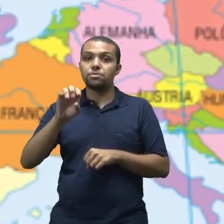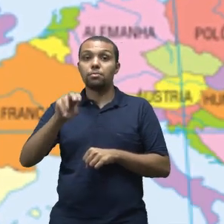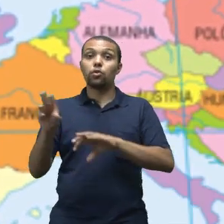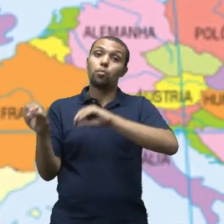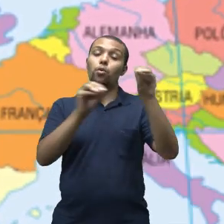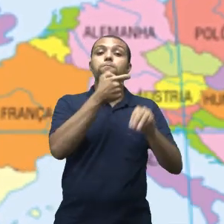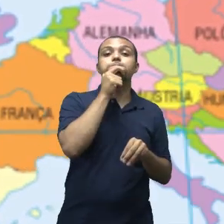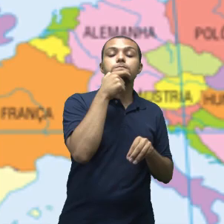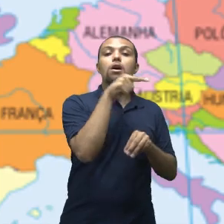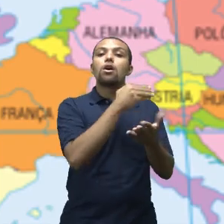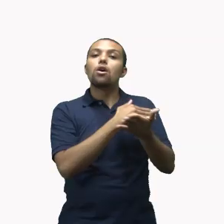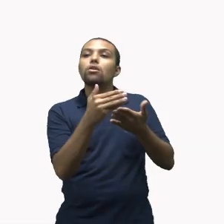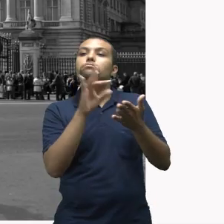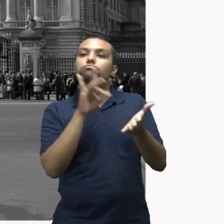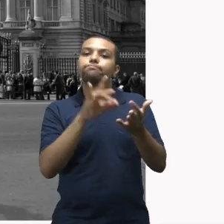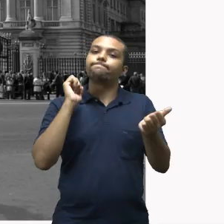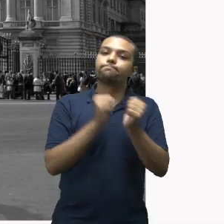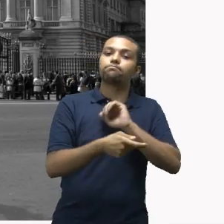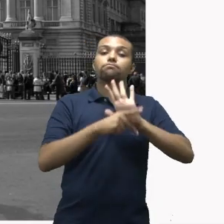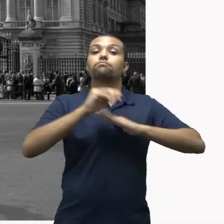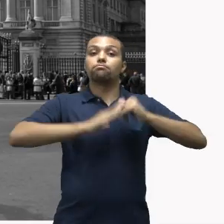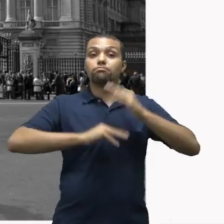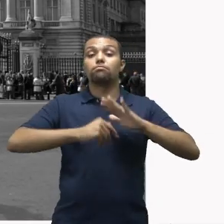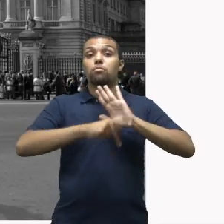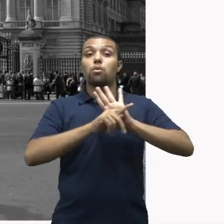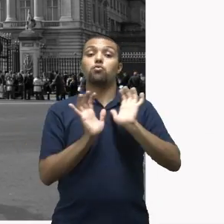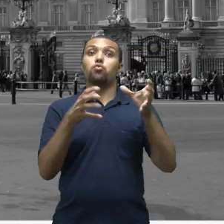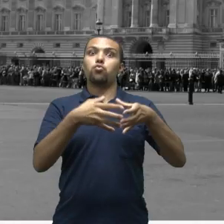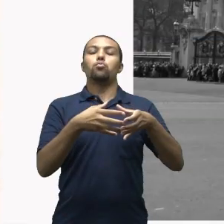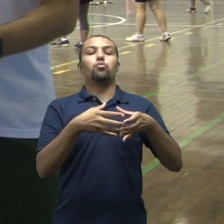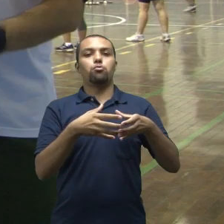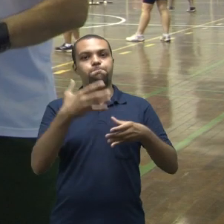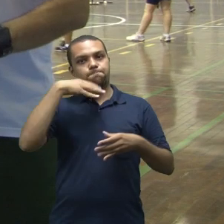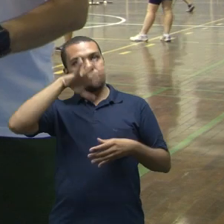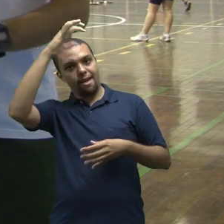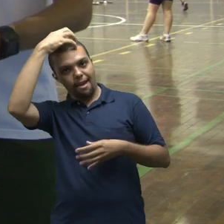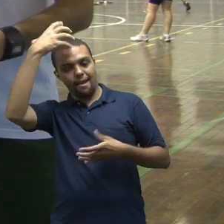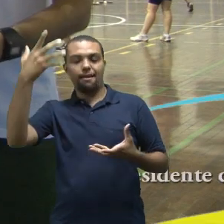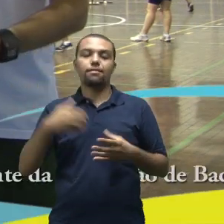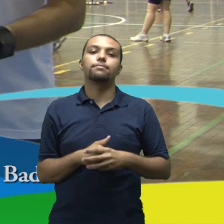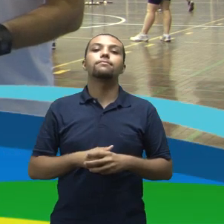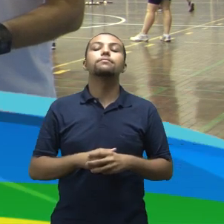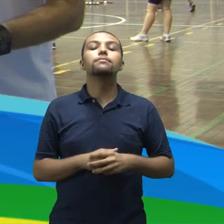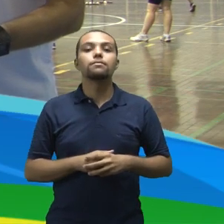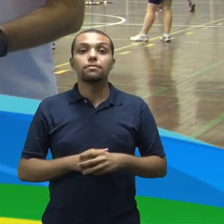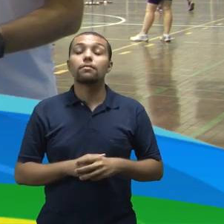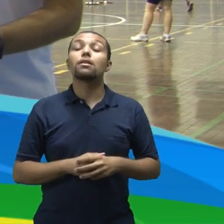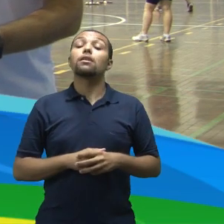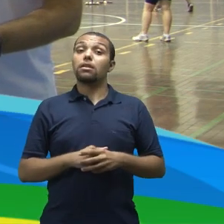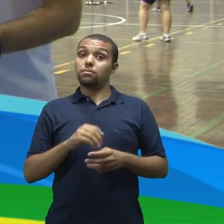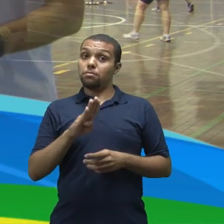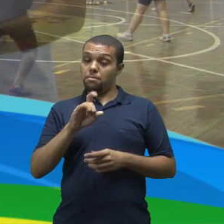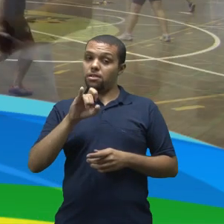na Inglaterra, quando passou a ser um esporte praticado pela realeza. Peteca, mas aqui é o badminton, é um esporte jogado com raquete